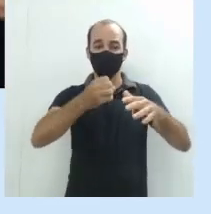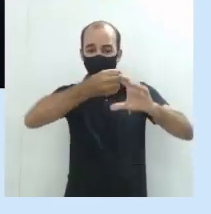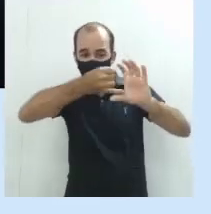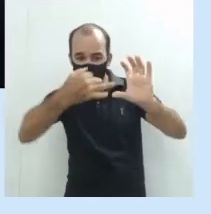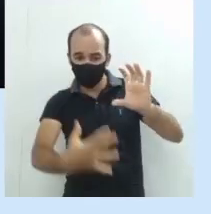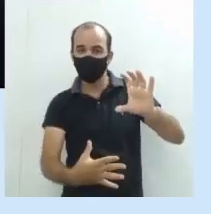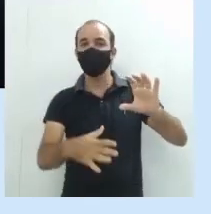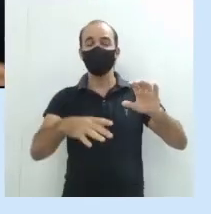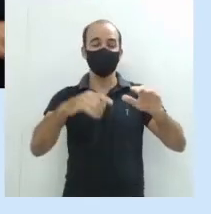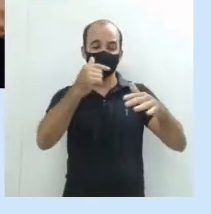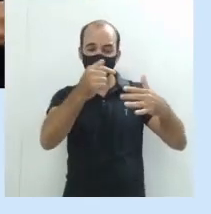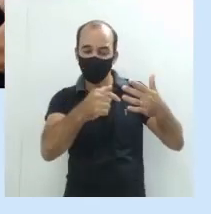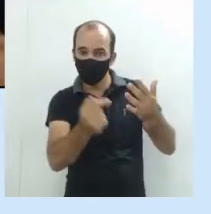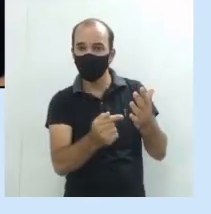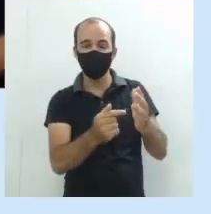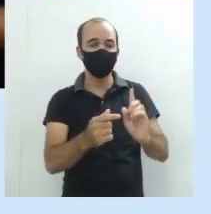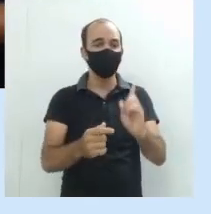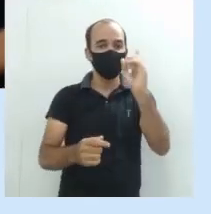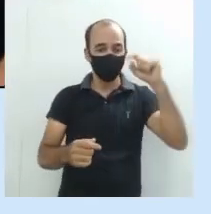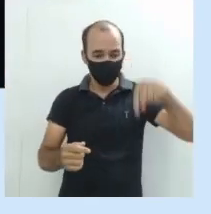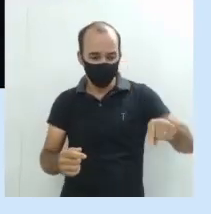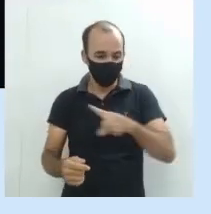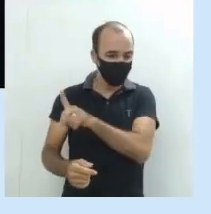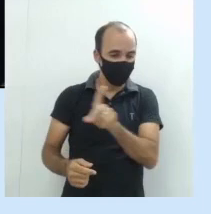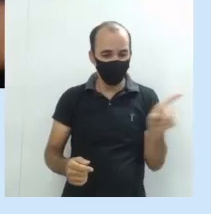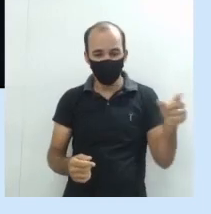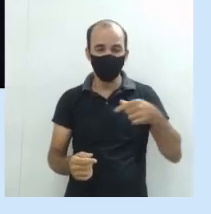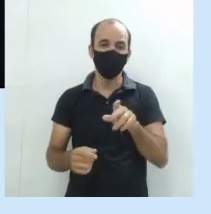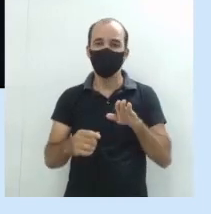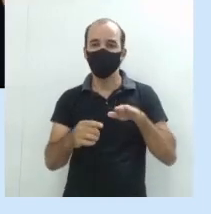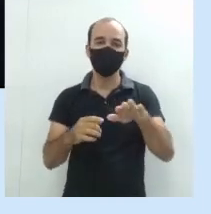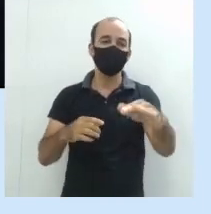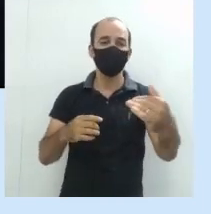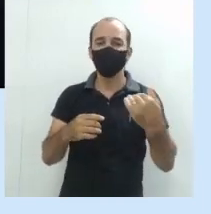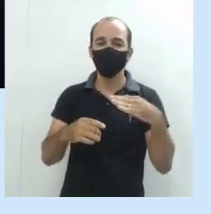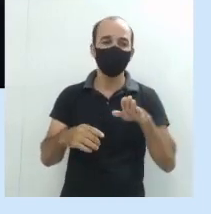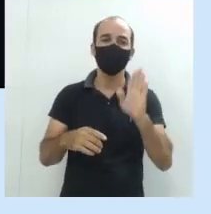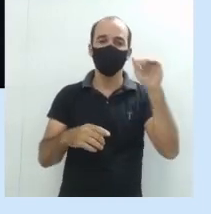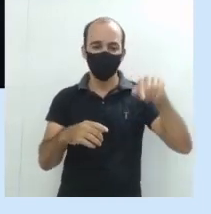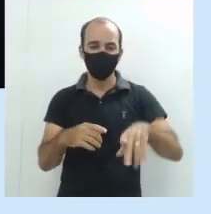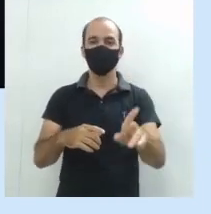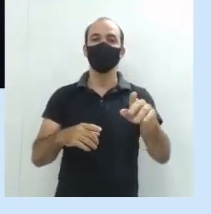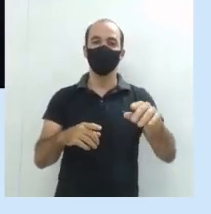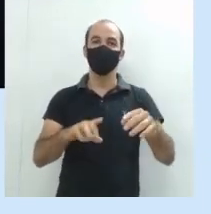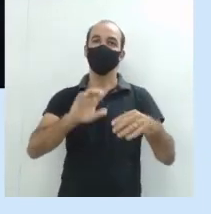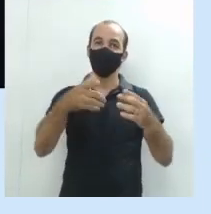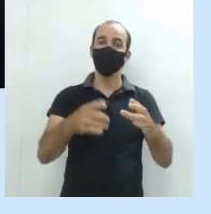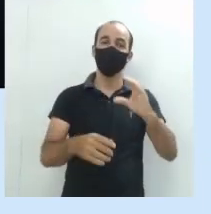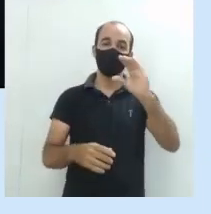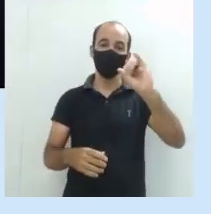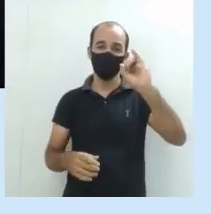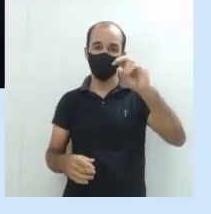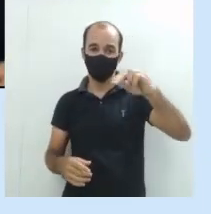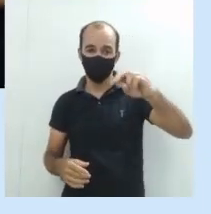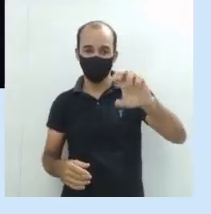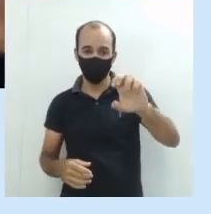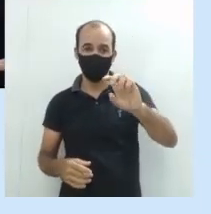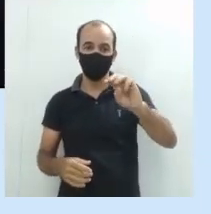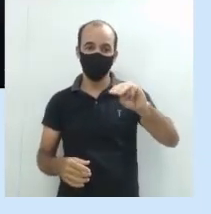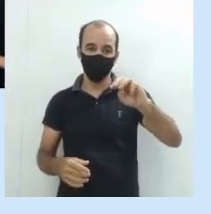em módulo, em direção e sentido. Então a cinemática é a parte da física